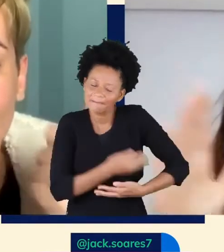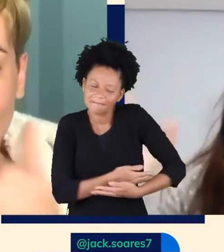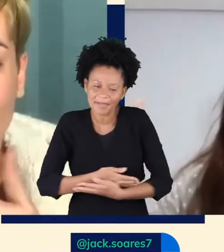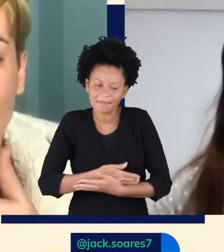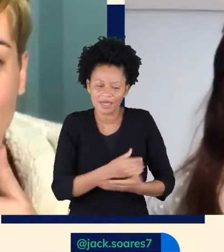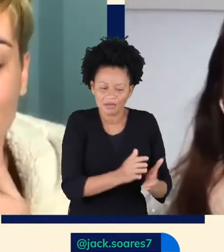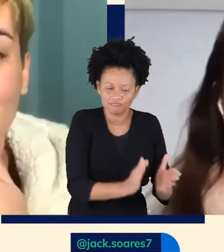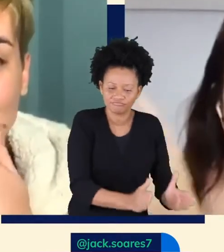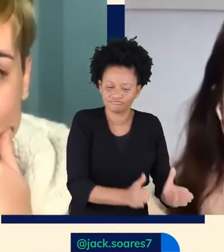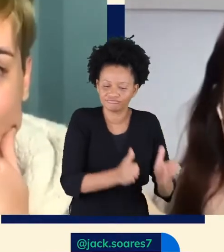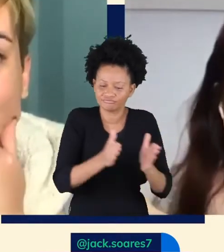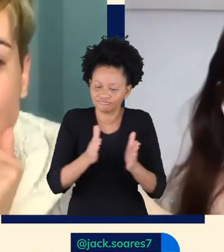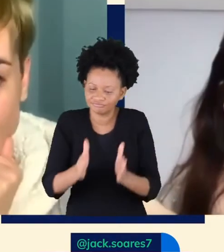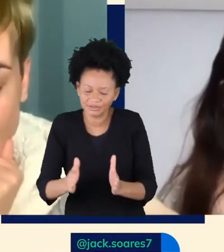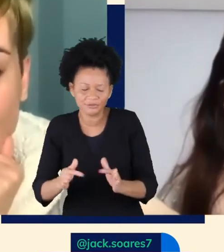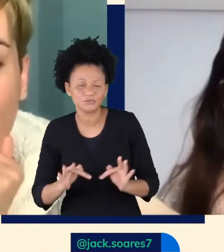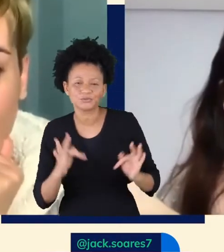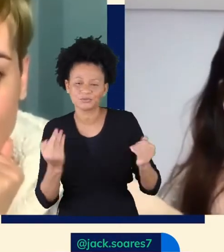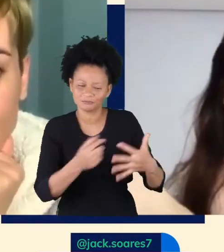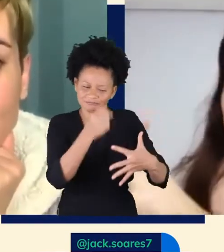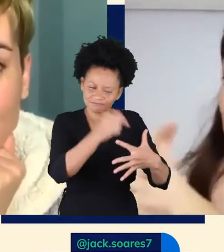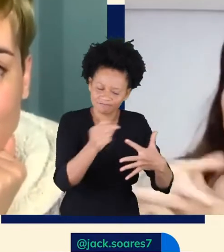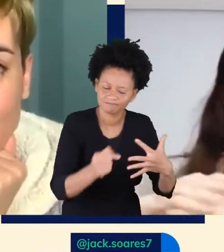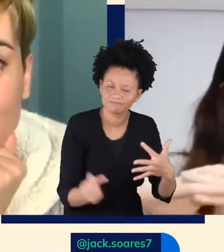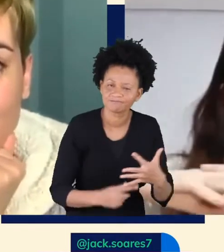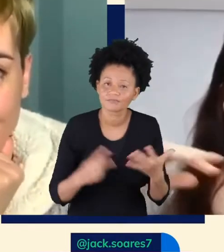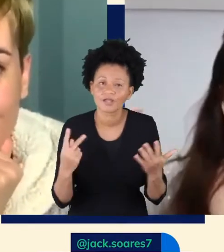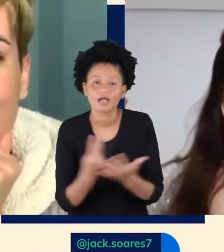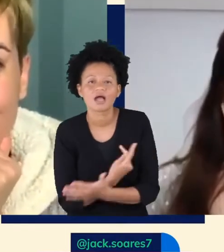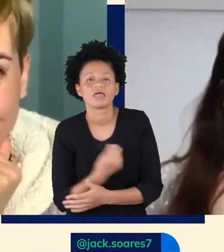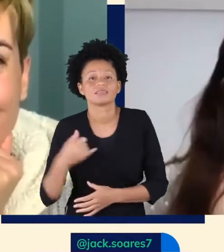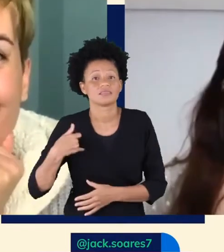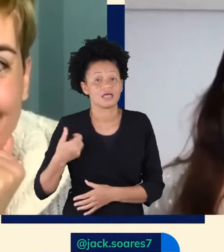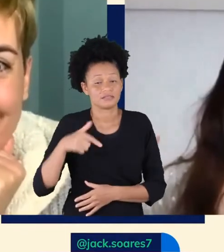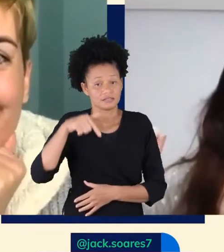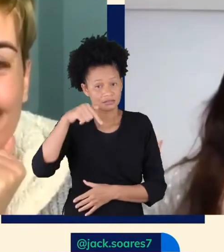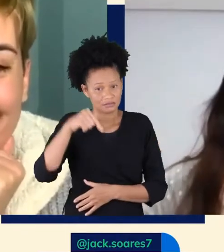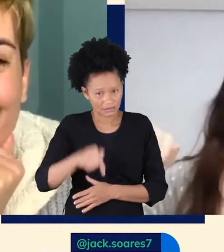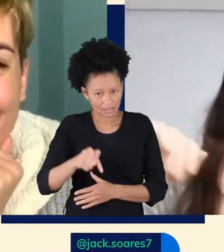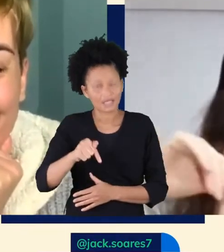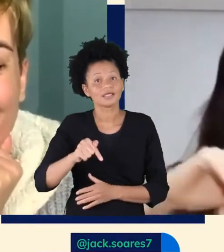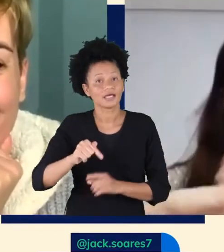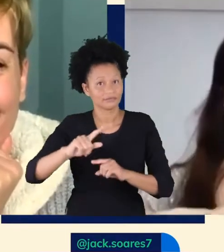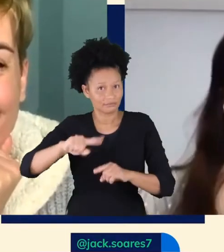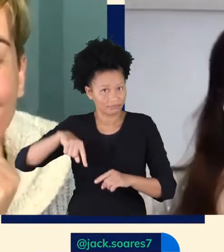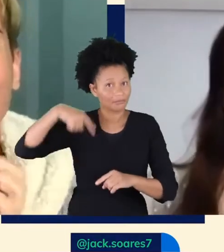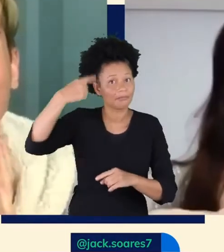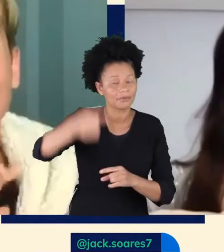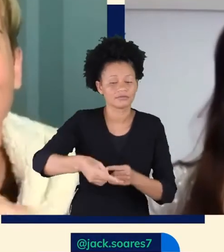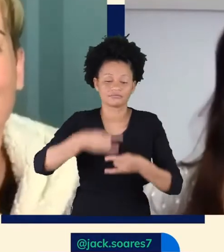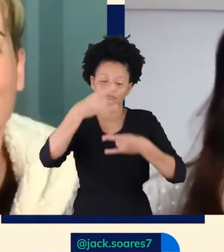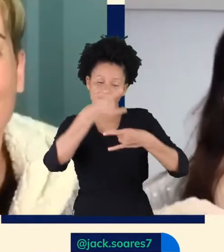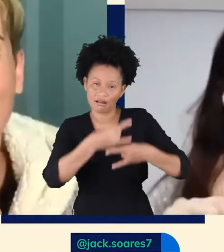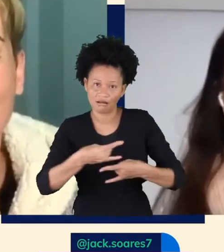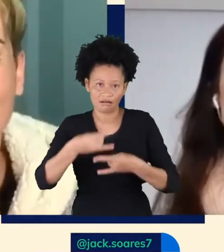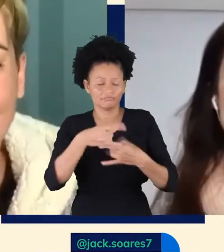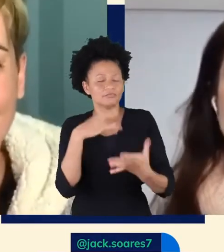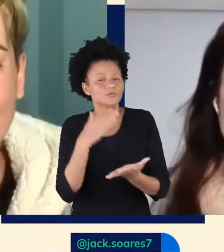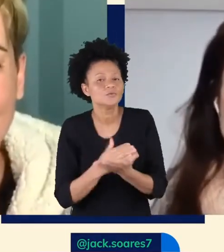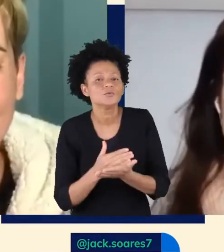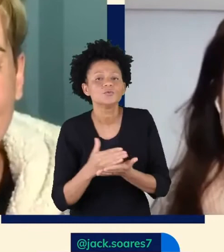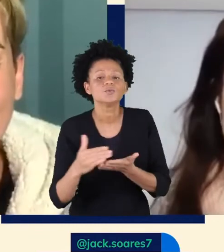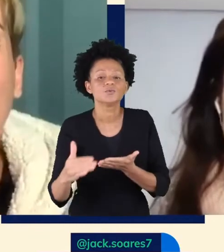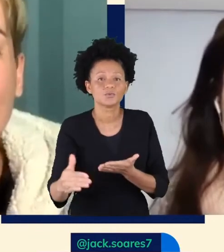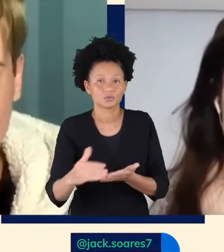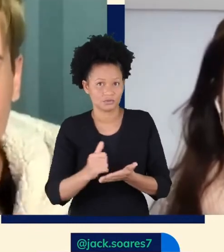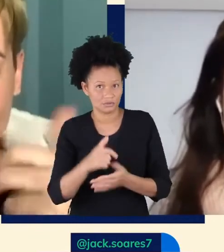A gente pegou toda a primeira infância, tá? Eu falei de tudo que pode acontecer. A partir dos 7 anos, vamos botar para a